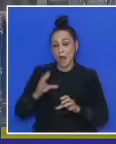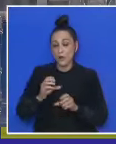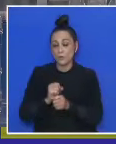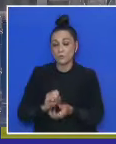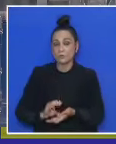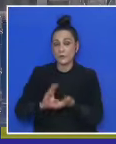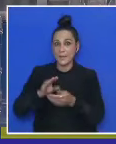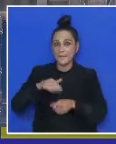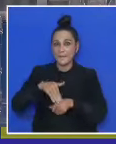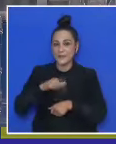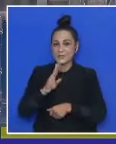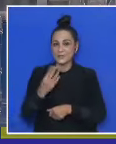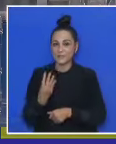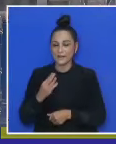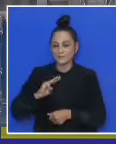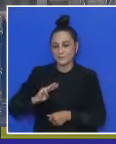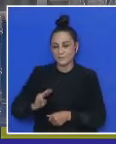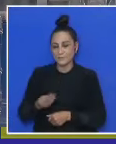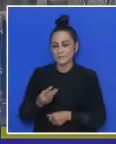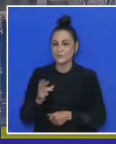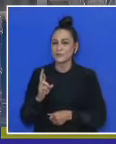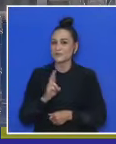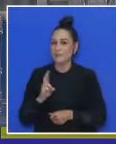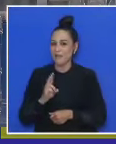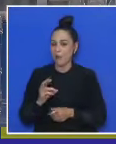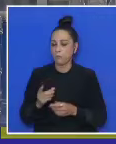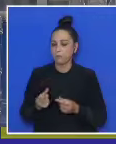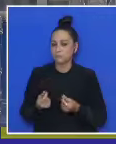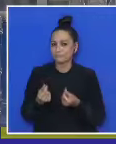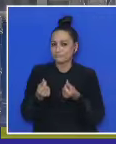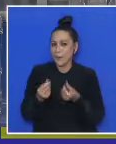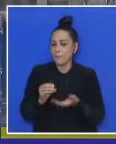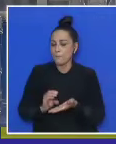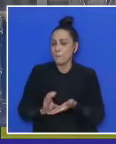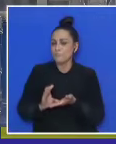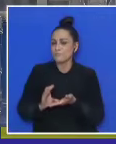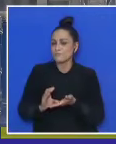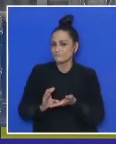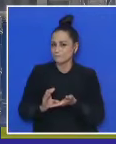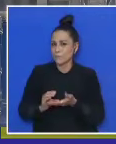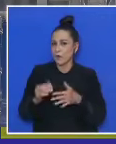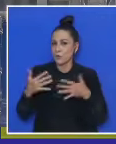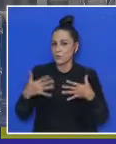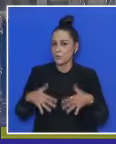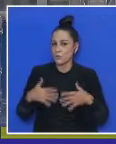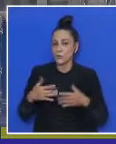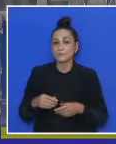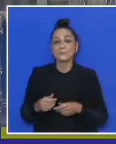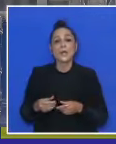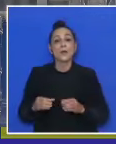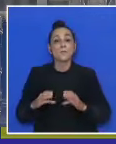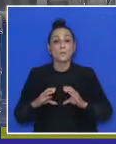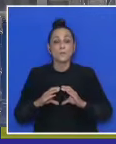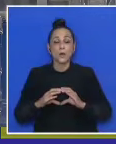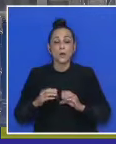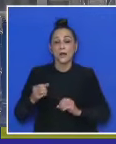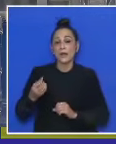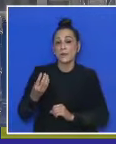de R$4 milhões. É muito dinheiro. Vem chegando mais um número, 46,